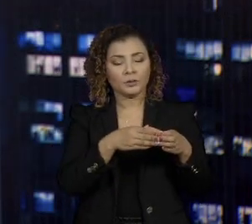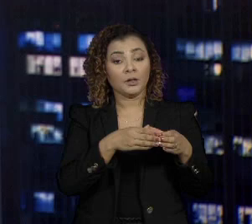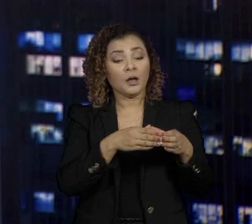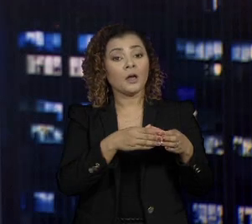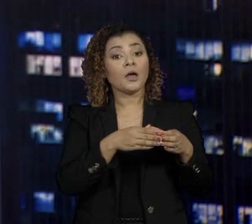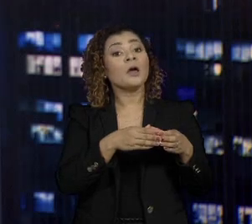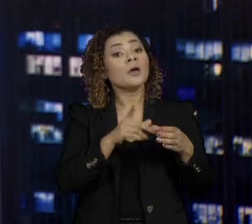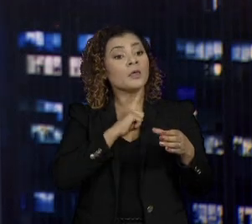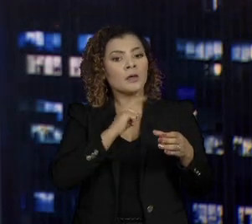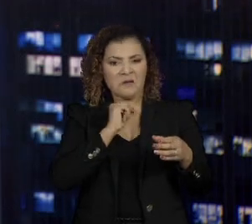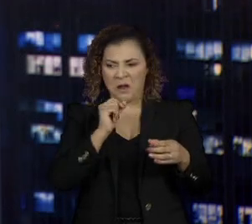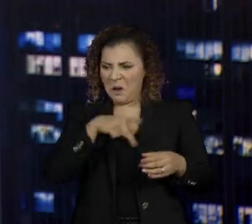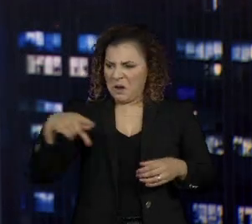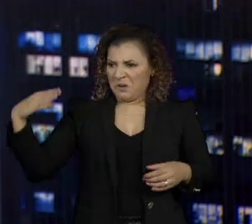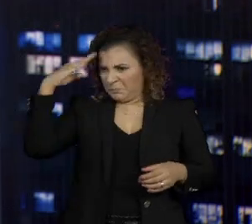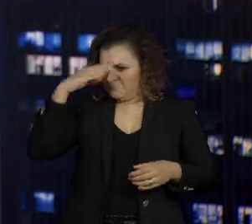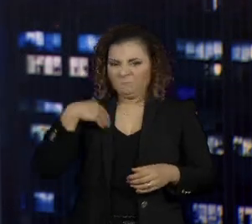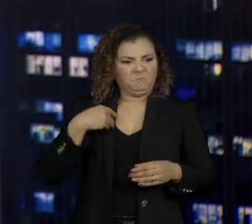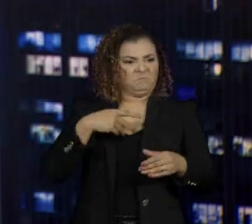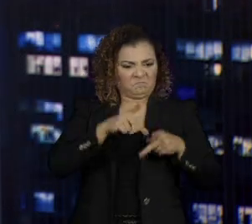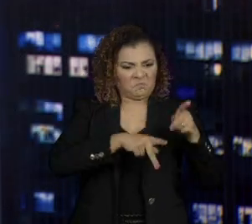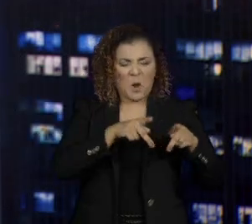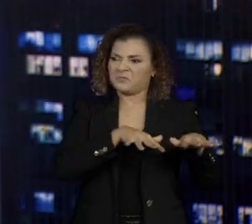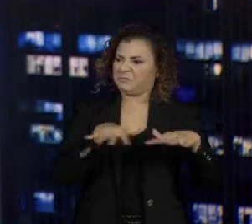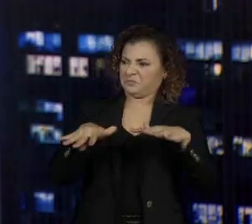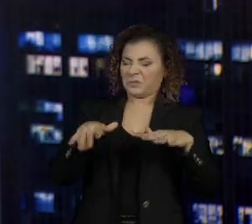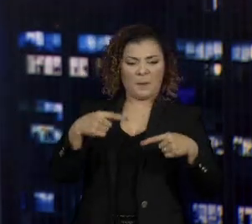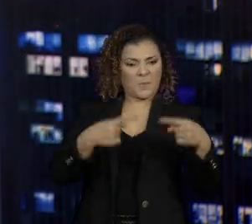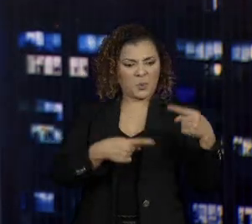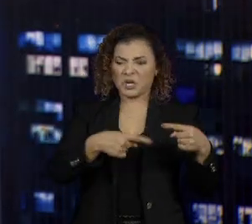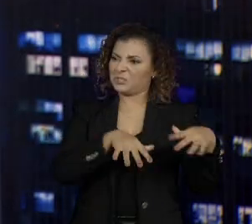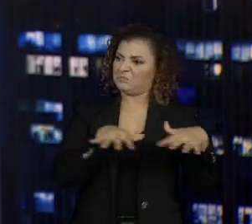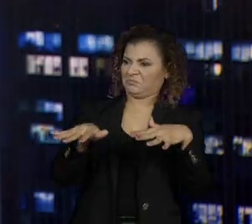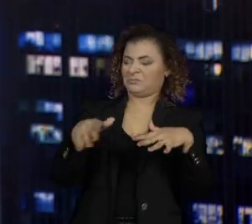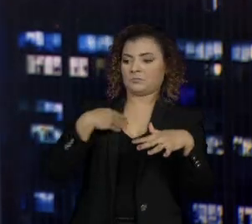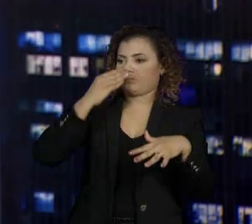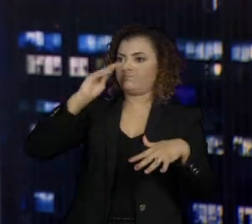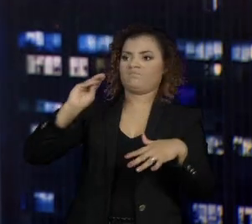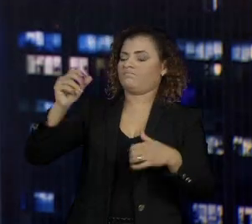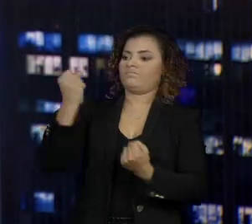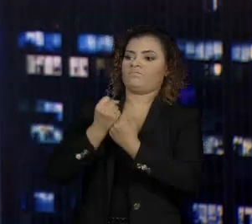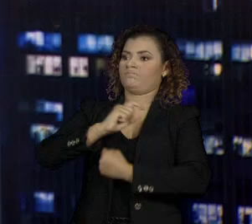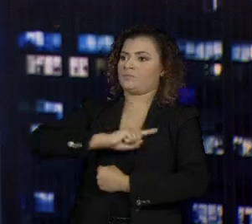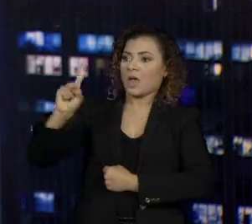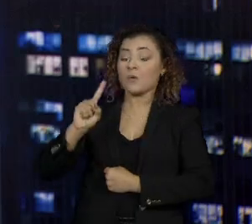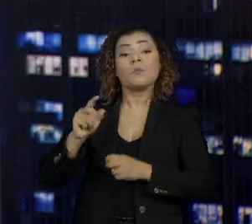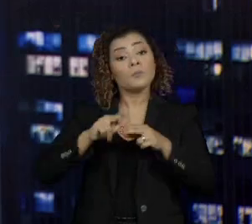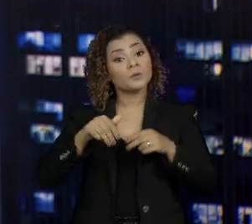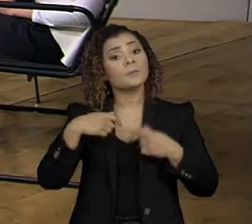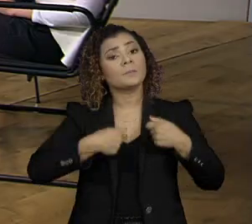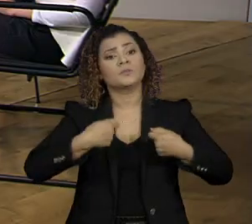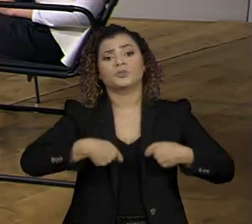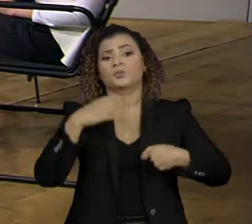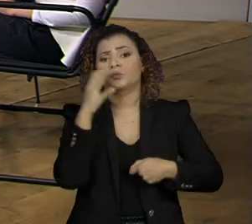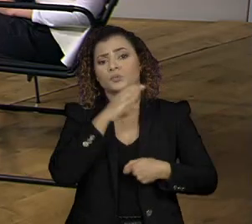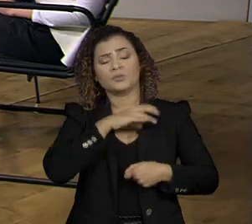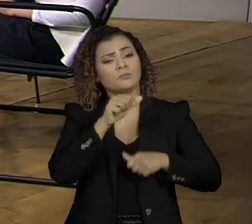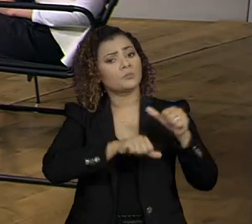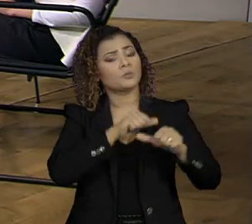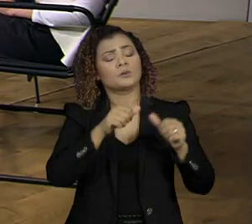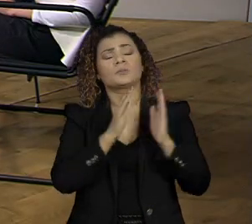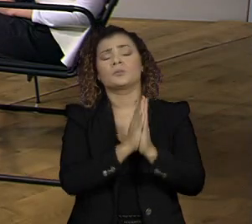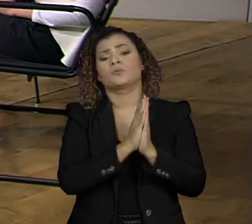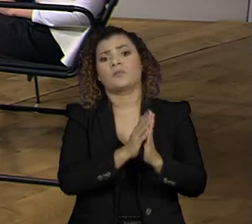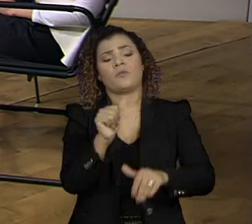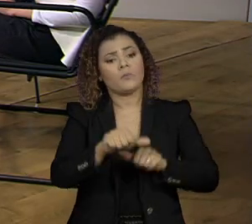é reprovada por 53% dos parlamentares. E eles pedem aí uma mudança urgente, né, uma mudança no rumo